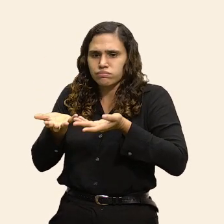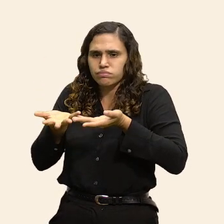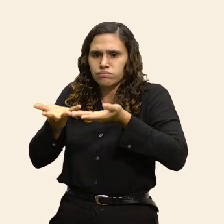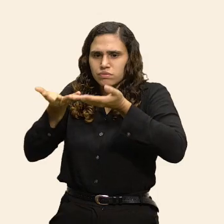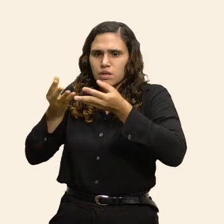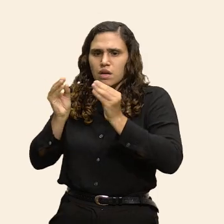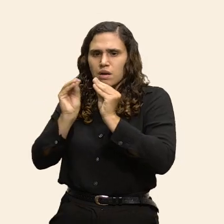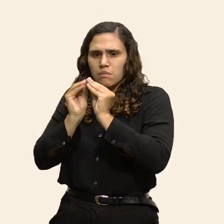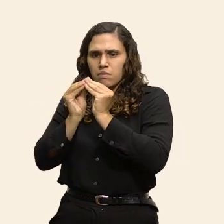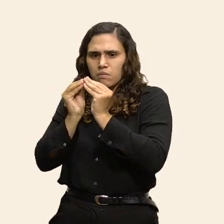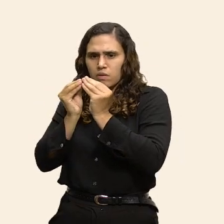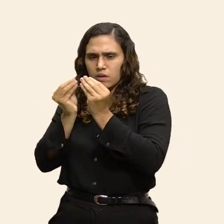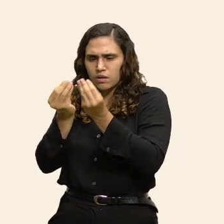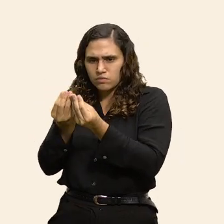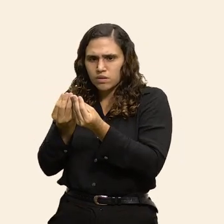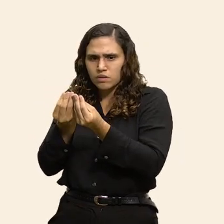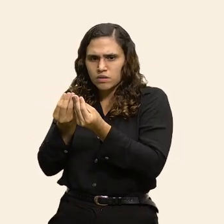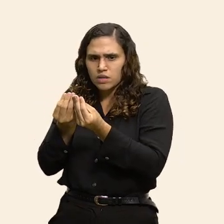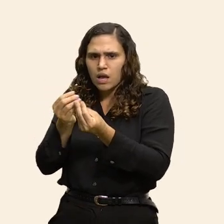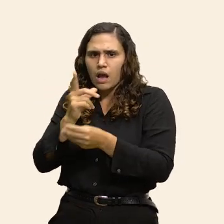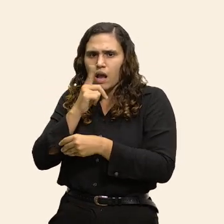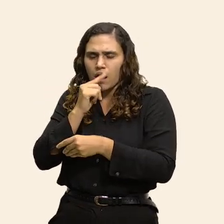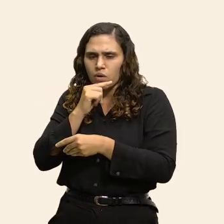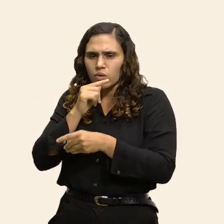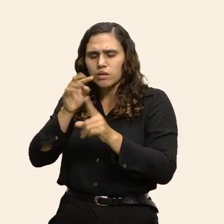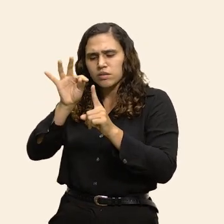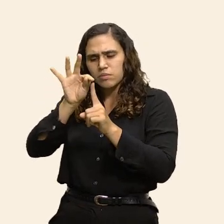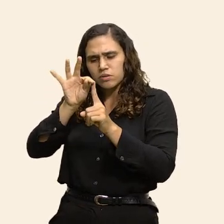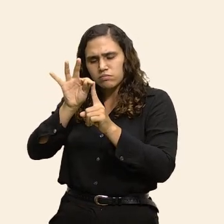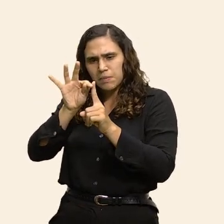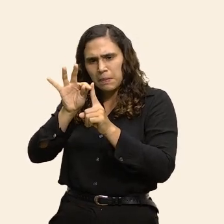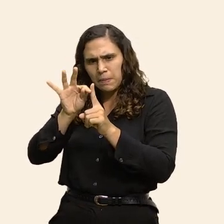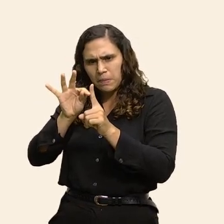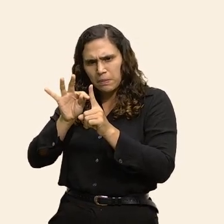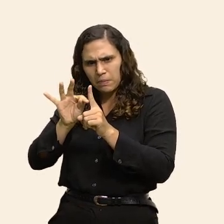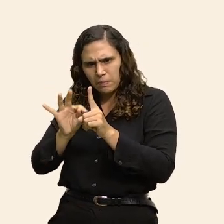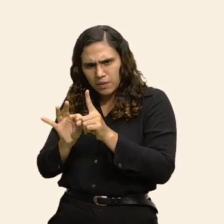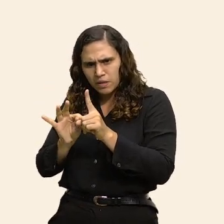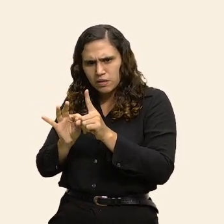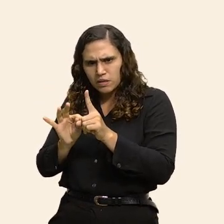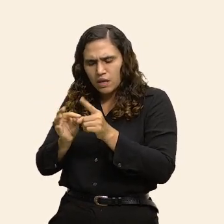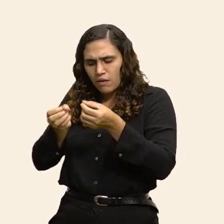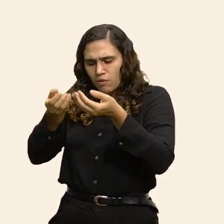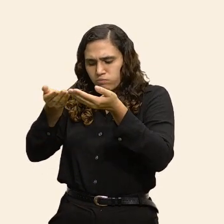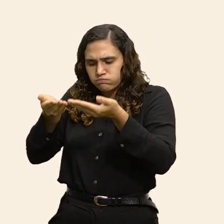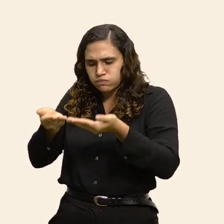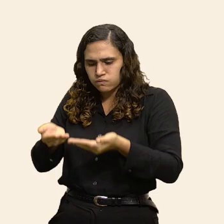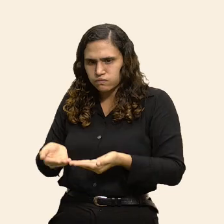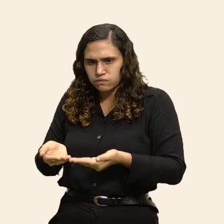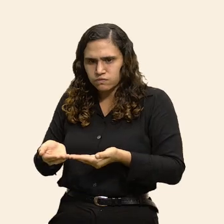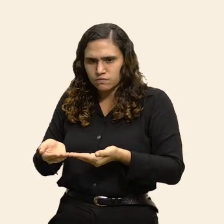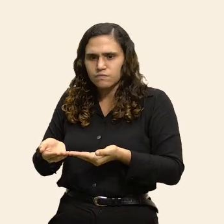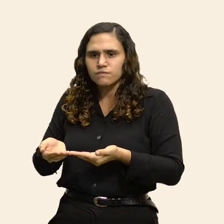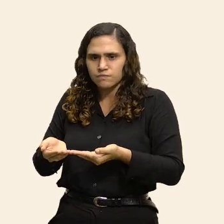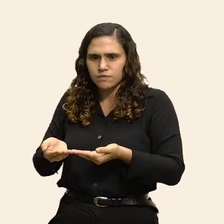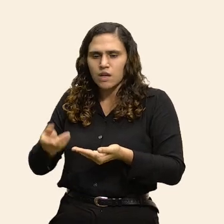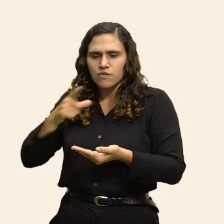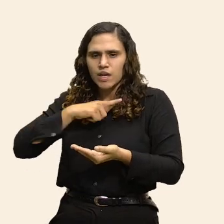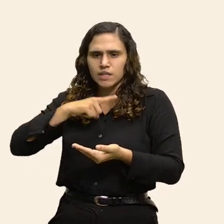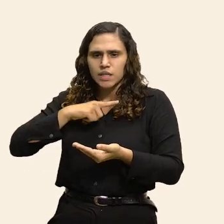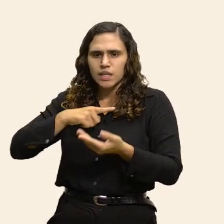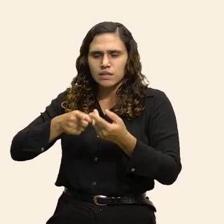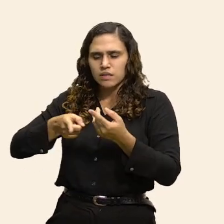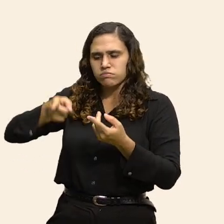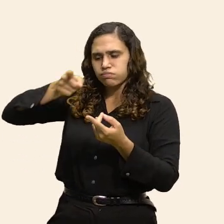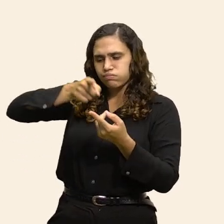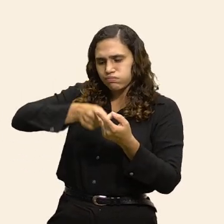moléculas de água que estão com uma temperatura mais baixa, elas estão mais densas, então elas vão descer. E vai ficar ocorrendo essa movimentação aqui,